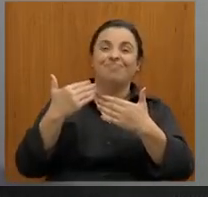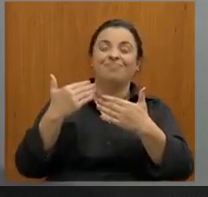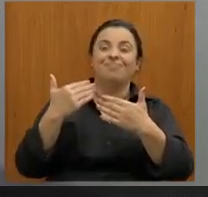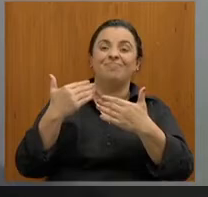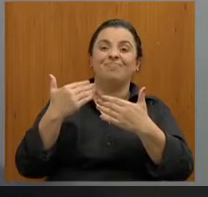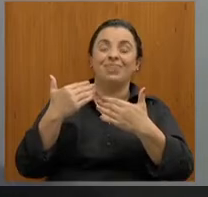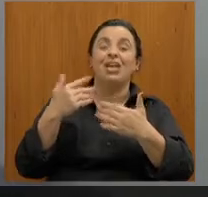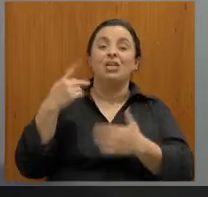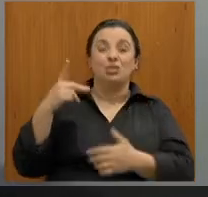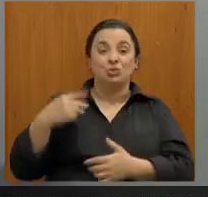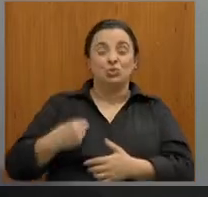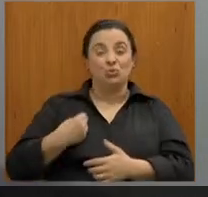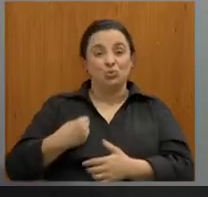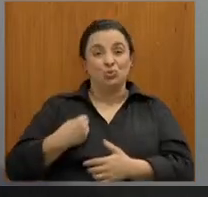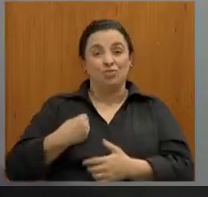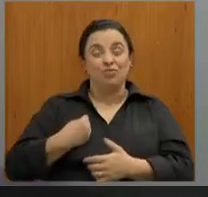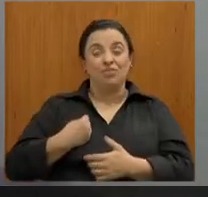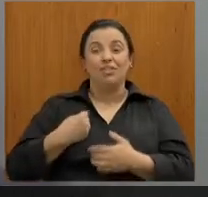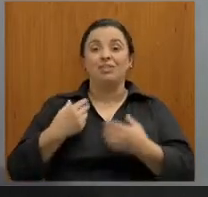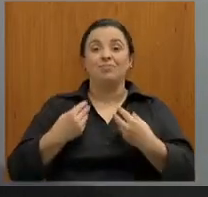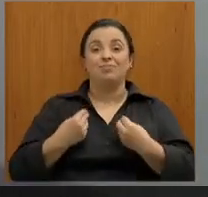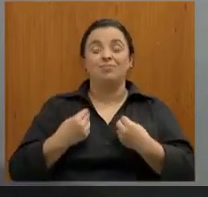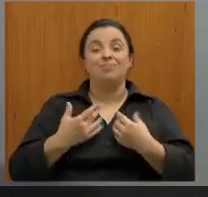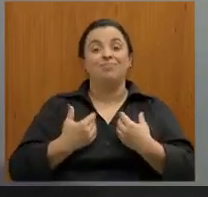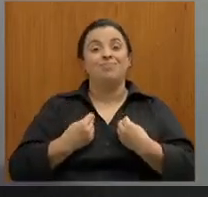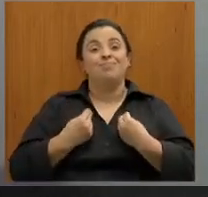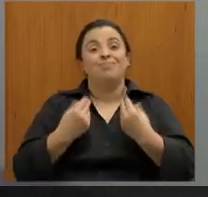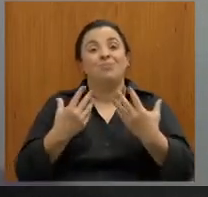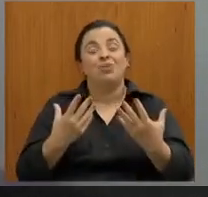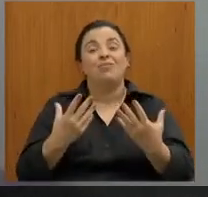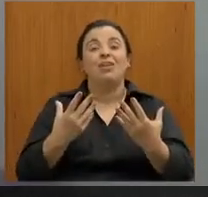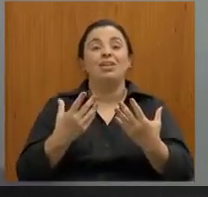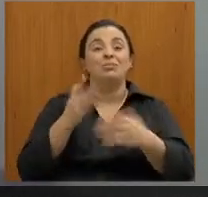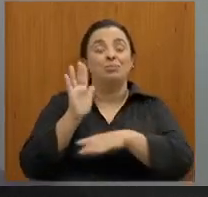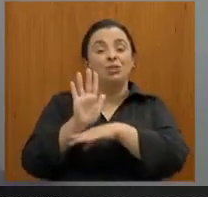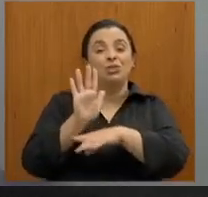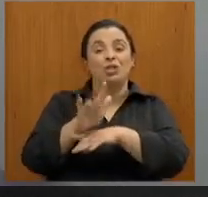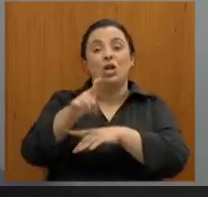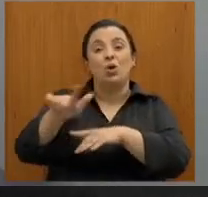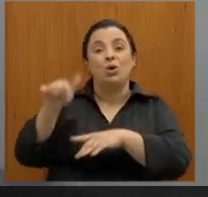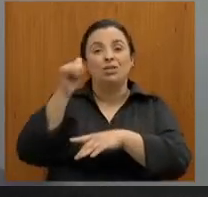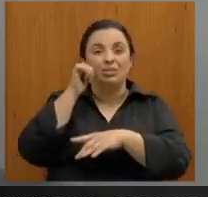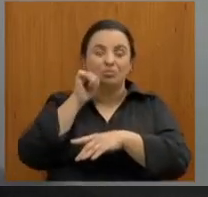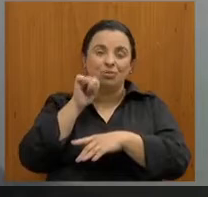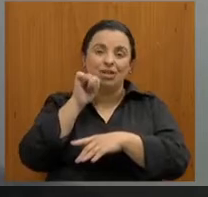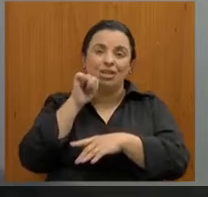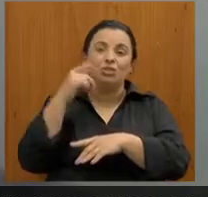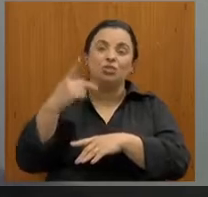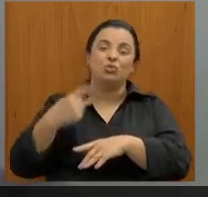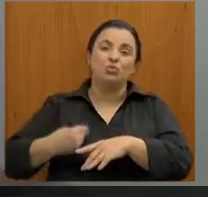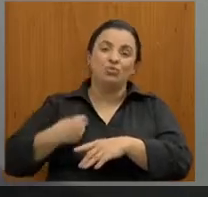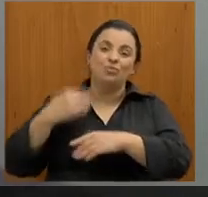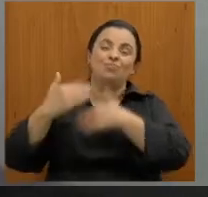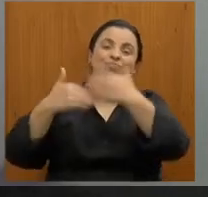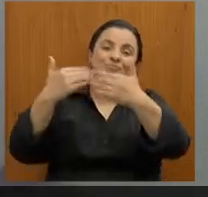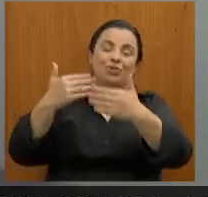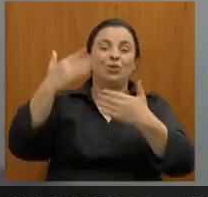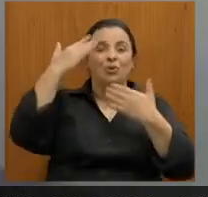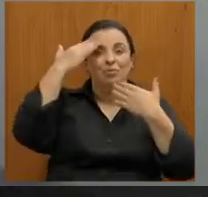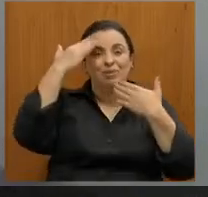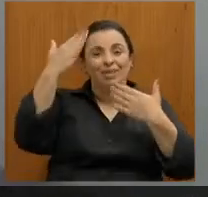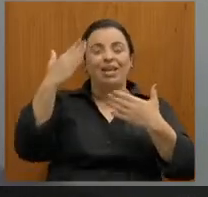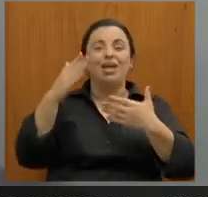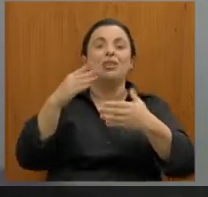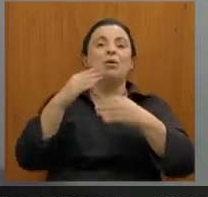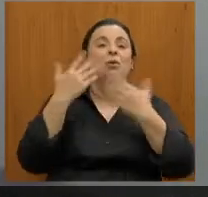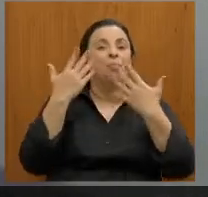vida ajudar outras mulheres a reconstruírem a construir em suas vidas muito obrigado Parabéns